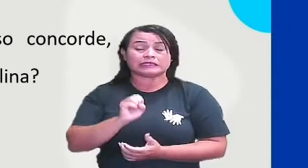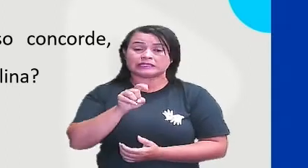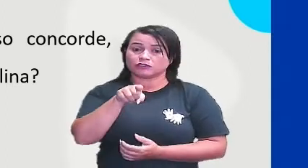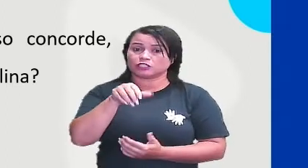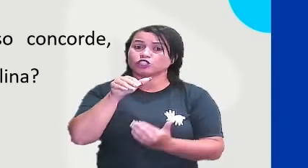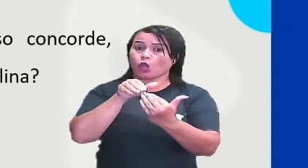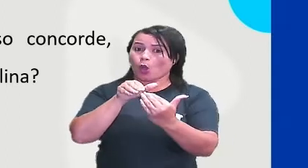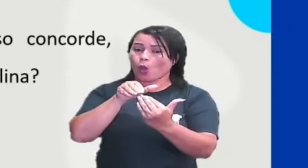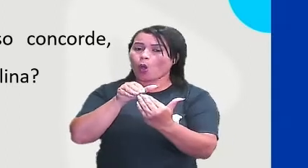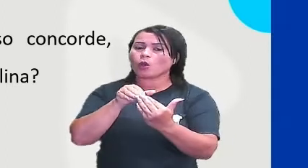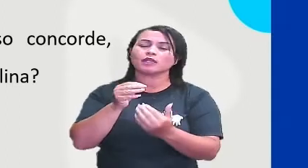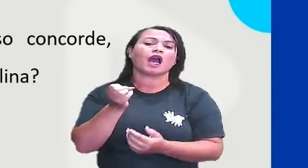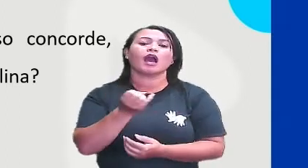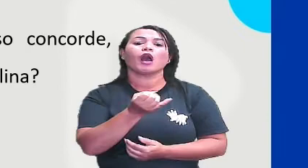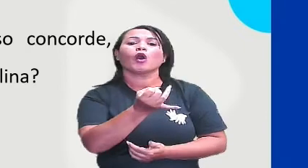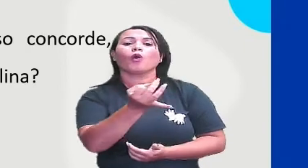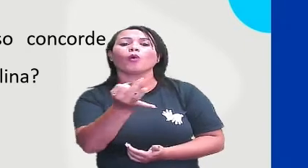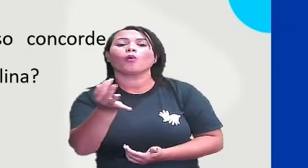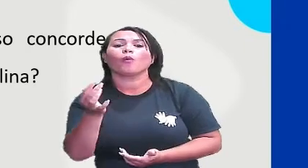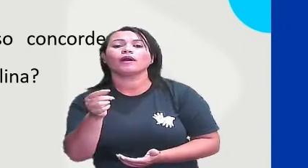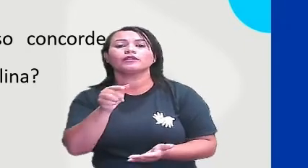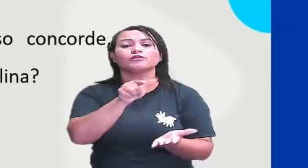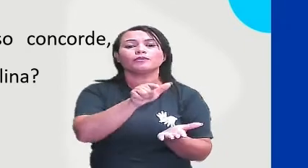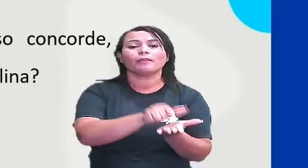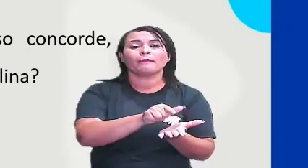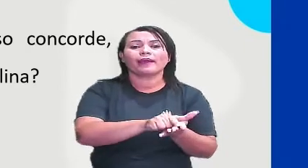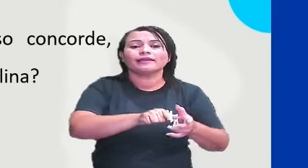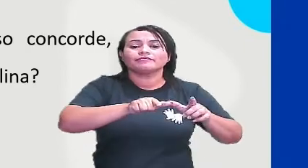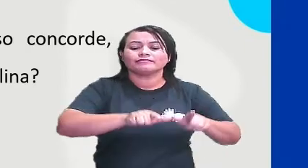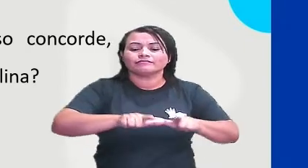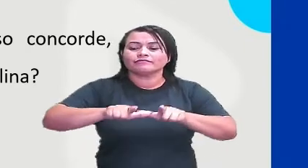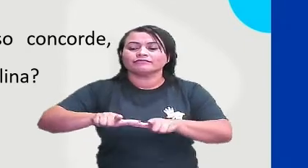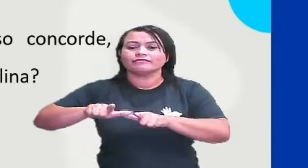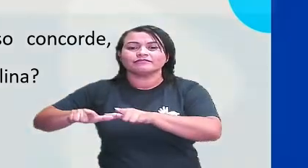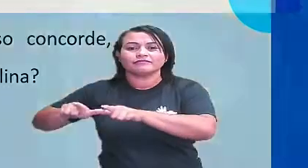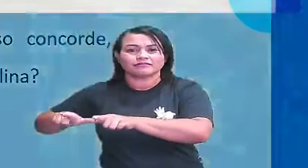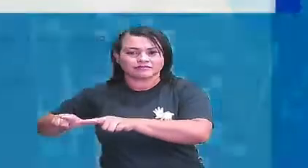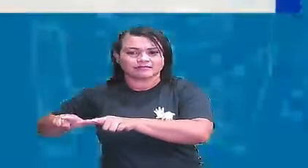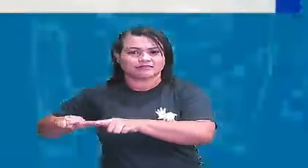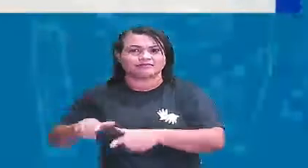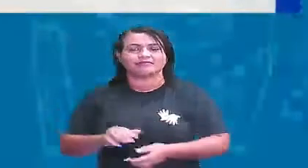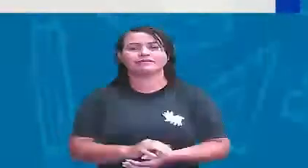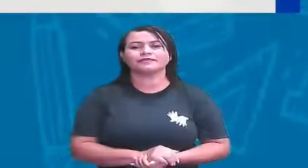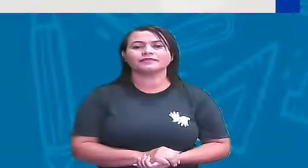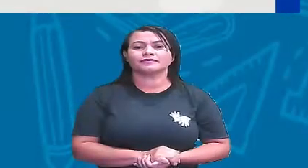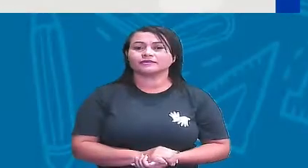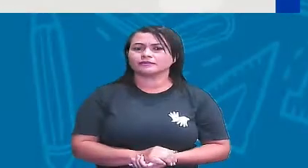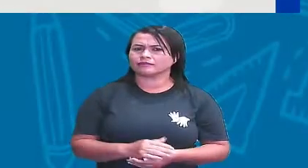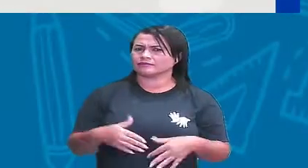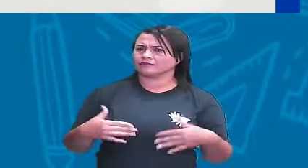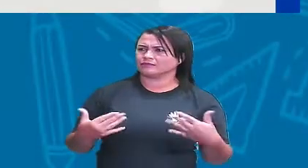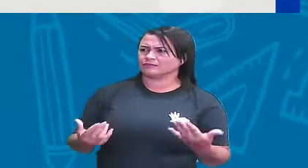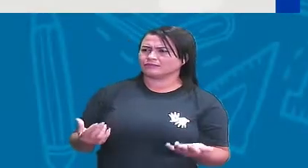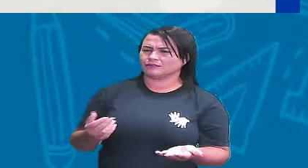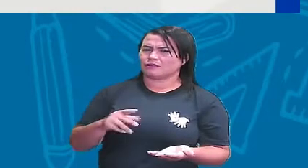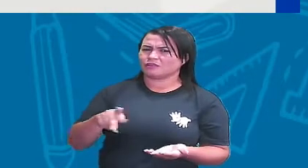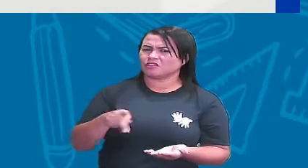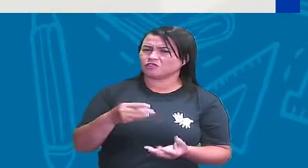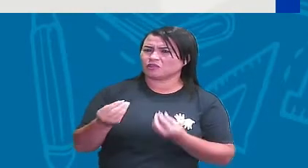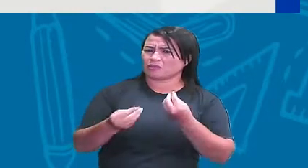concorde, quantas serão as fichas produzidas por folha de cartolina? Opa, professora,